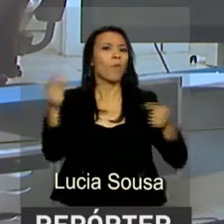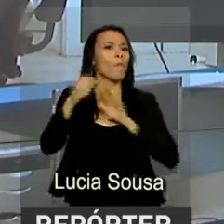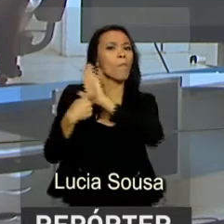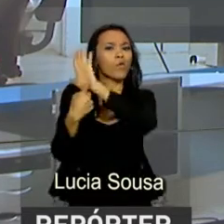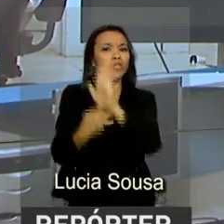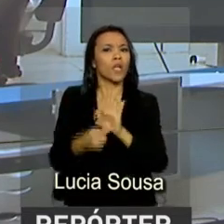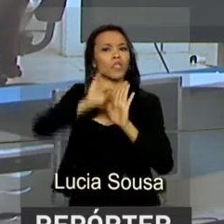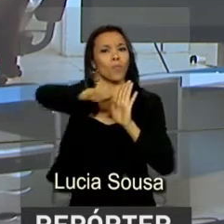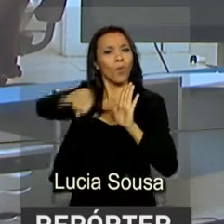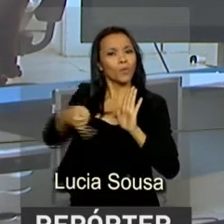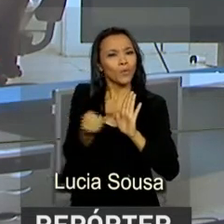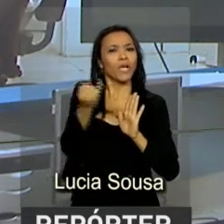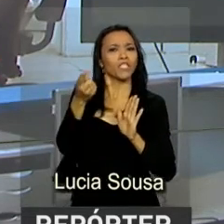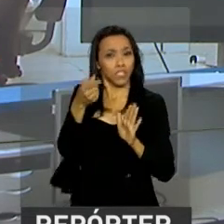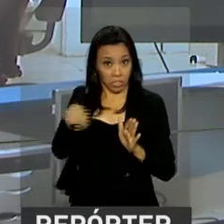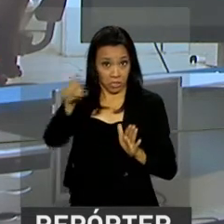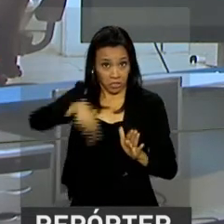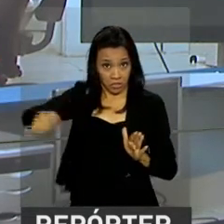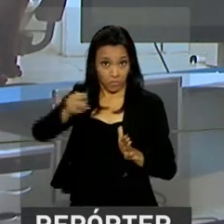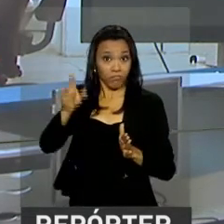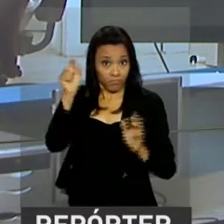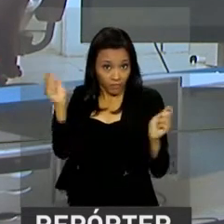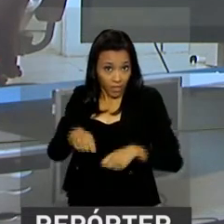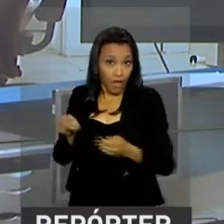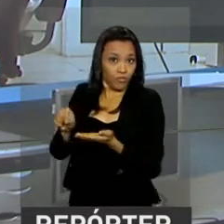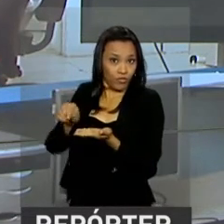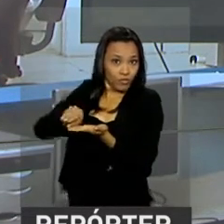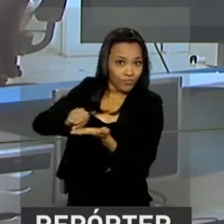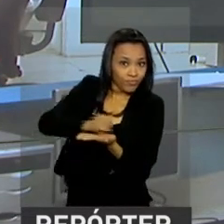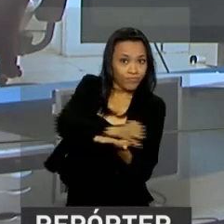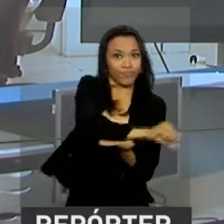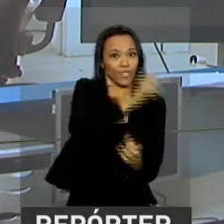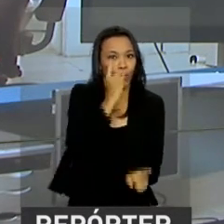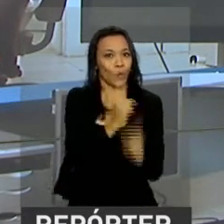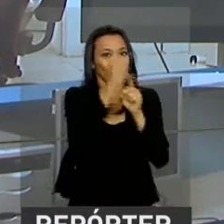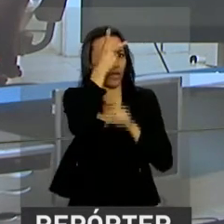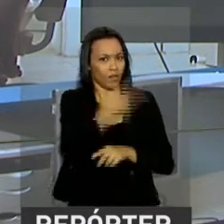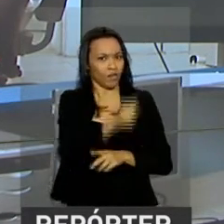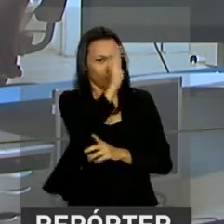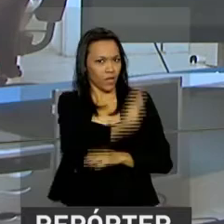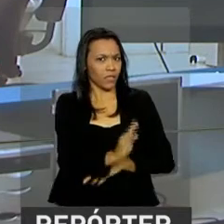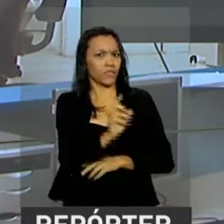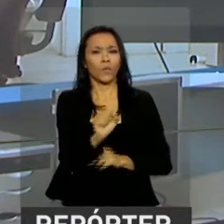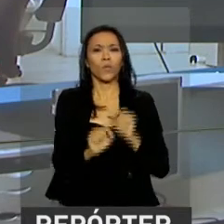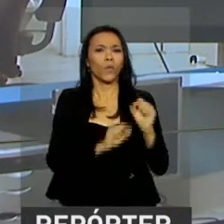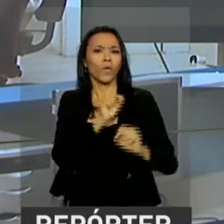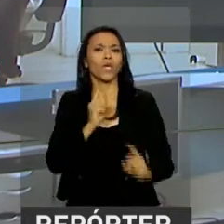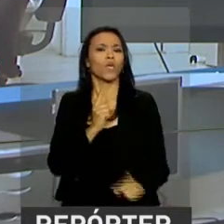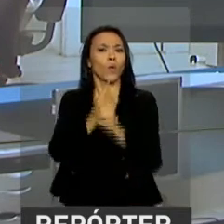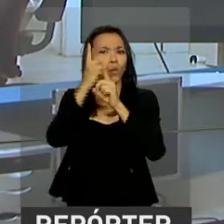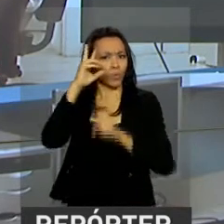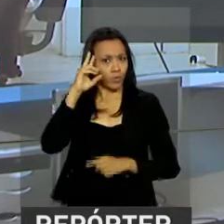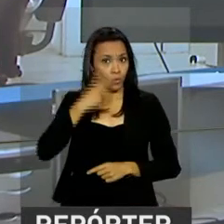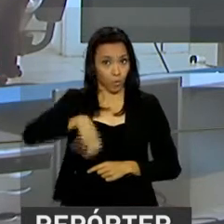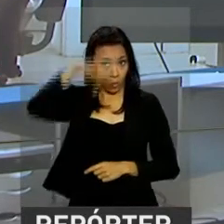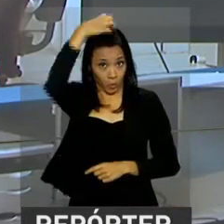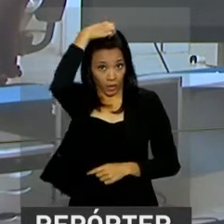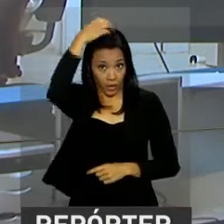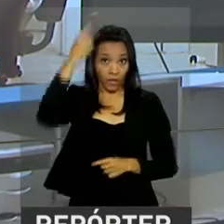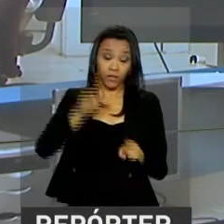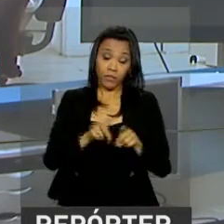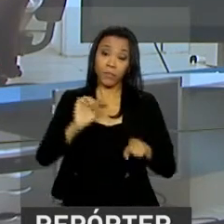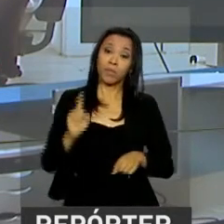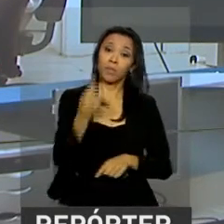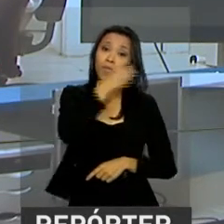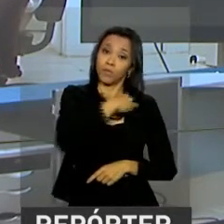as oportunidades que investidores estrangeiros podem encontrar aqui no Brasil. Além de encontros com o imperador e o